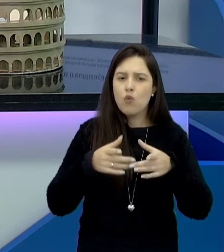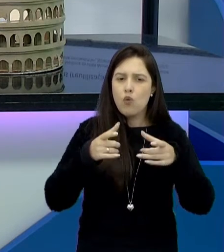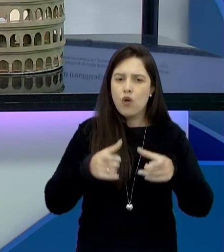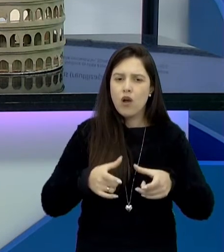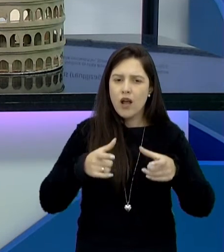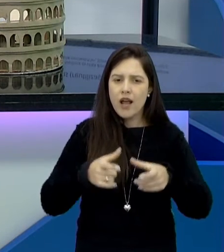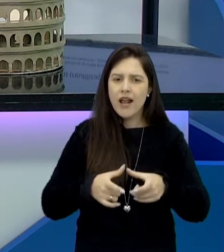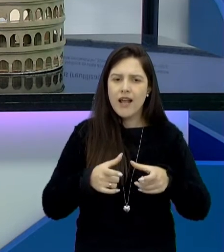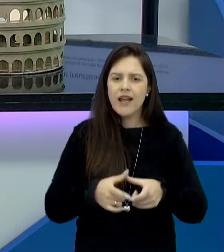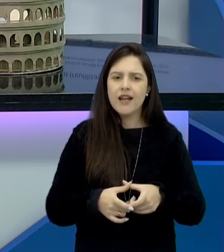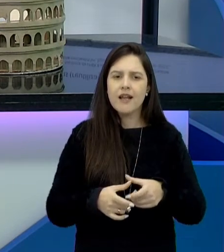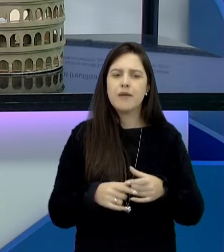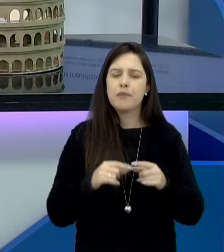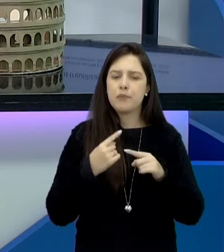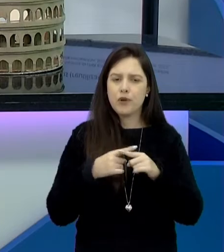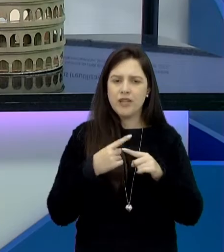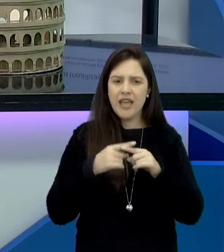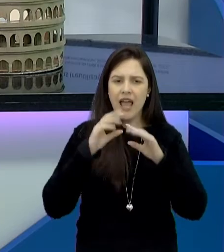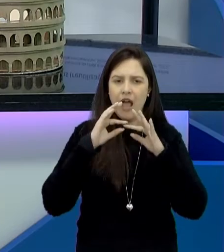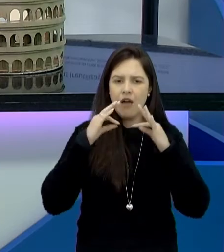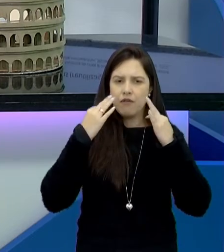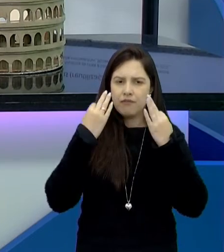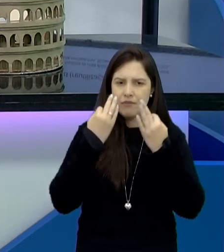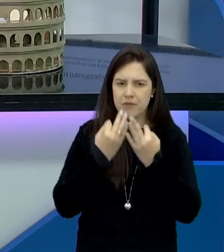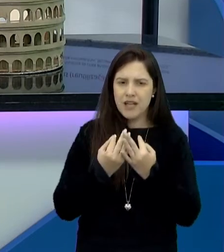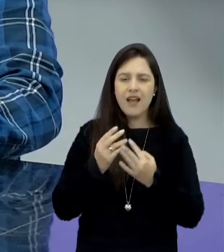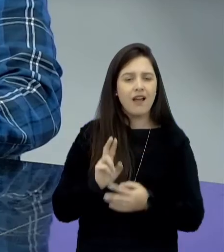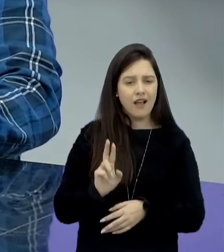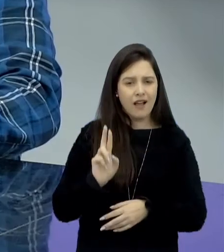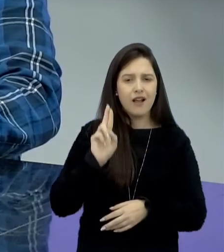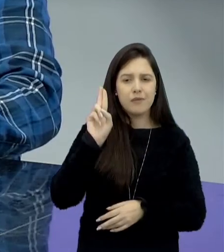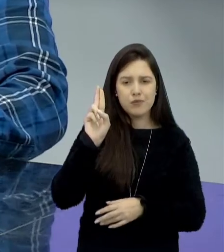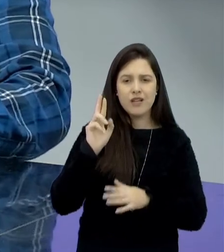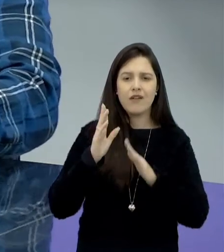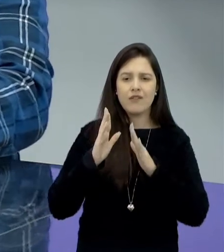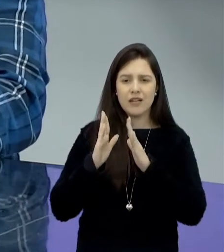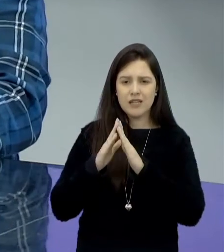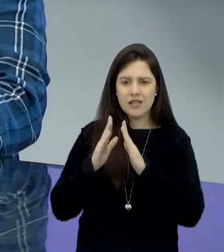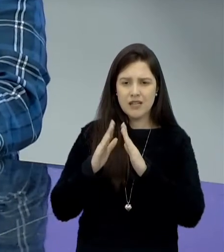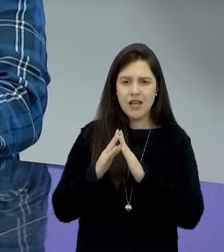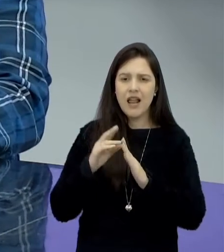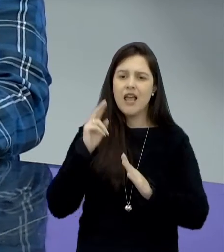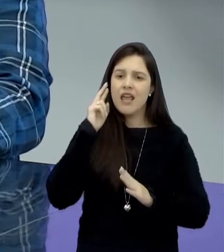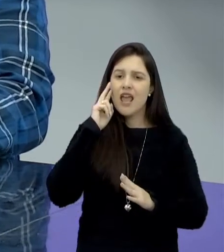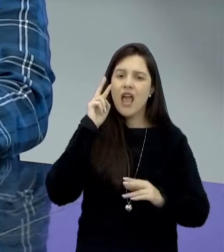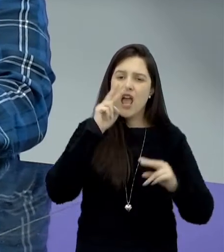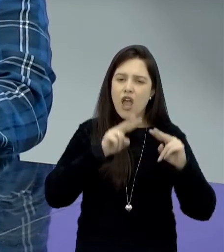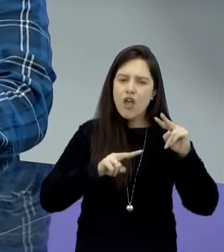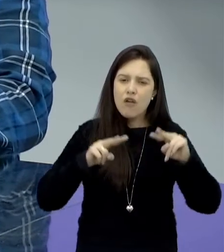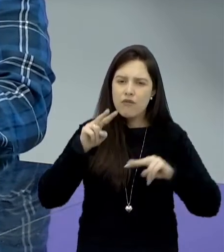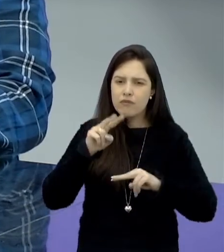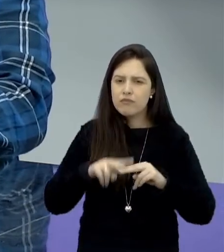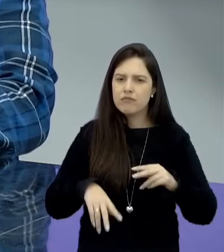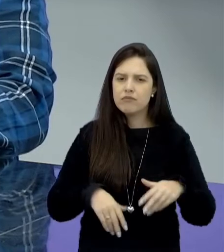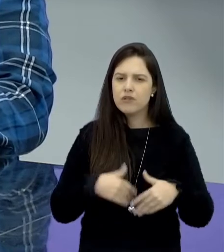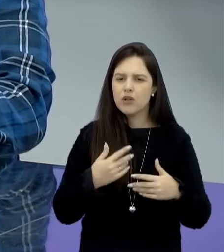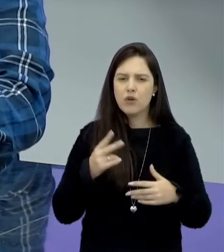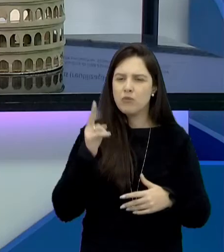estava tombada, mas a família que era responsável pela casa queria vender ela ou era demolir, agora eu não